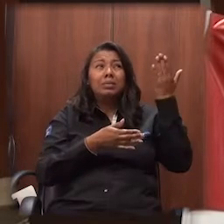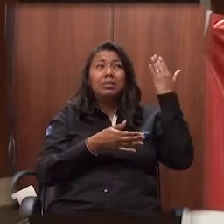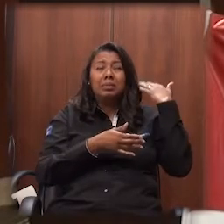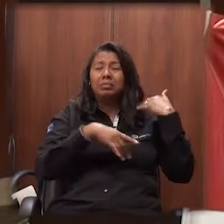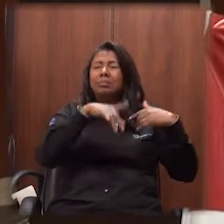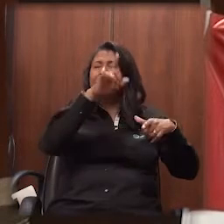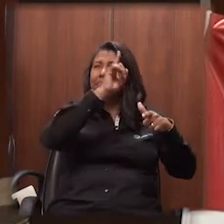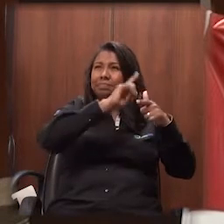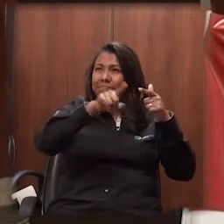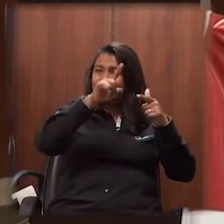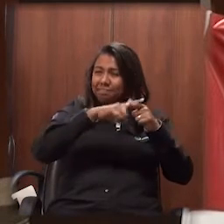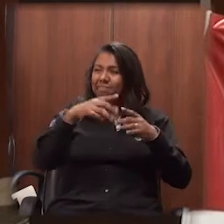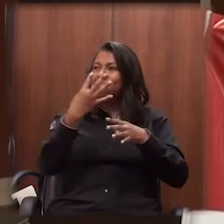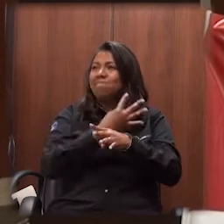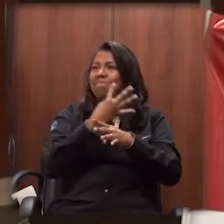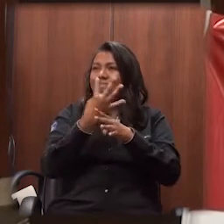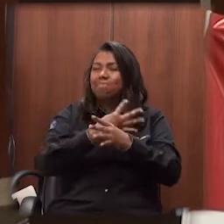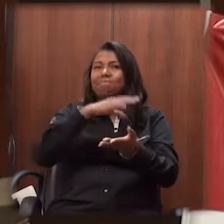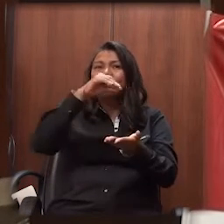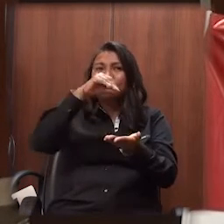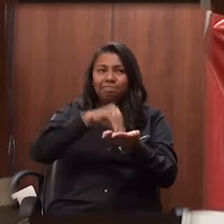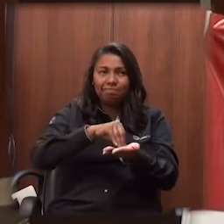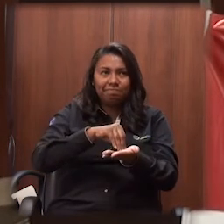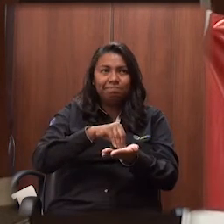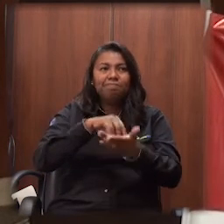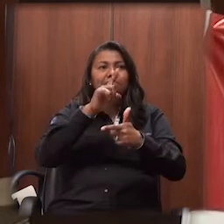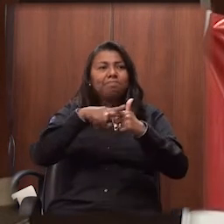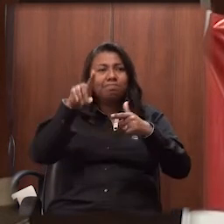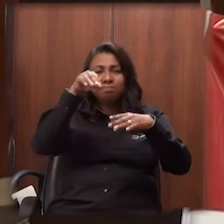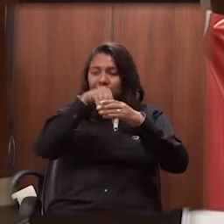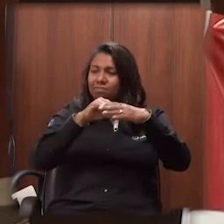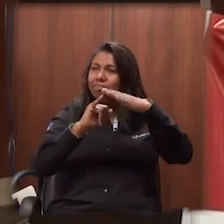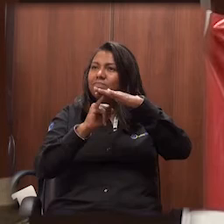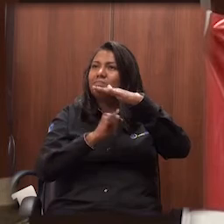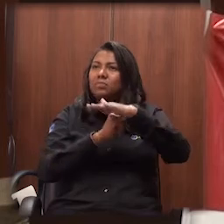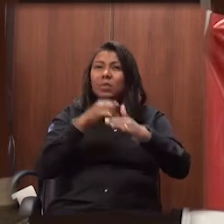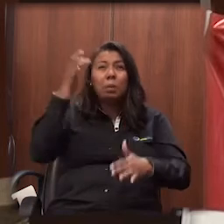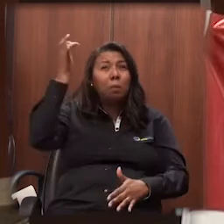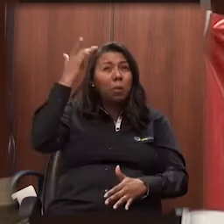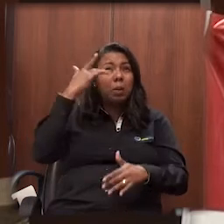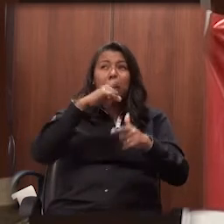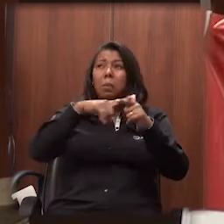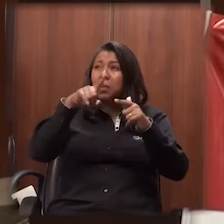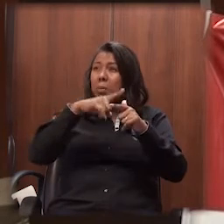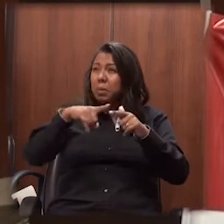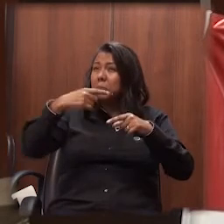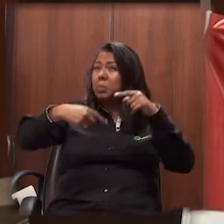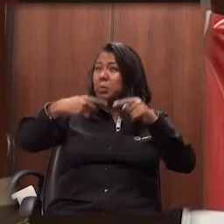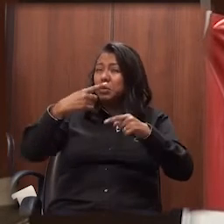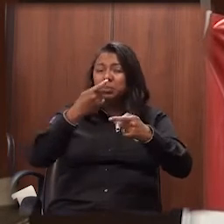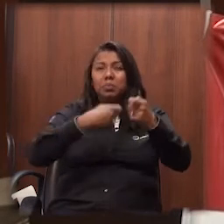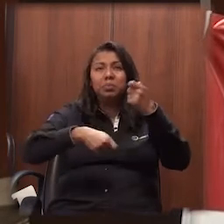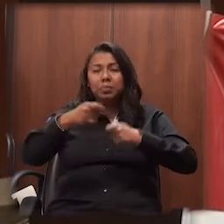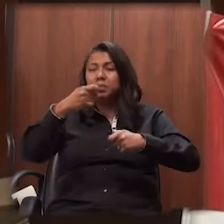turbulências, intolerâncias, crises institucionais, morais, políticas e econômicas.